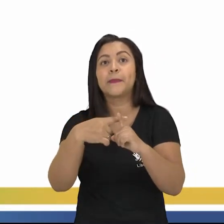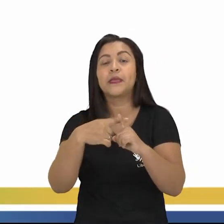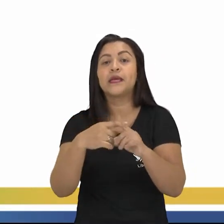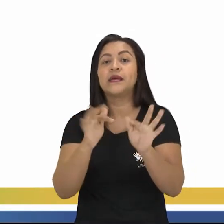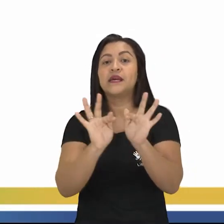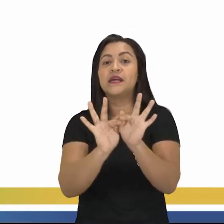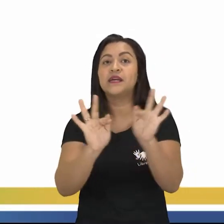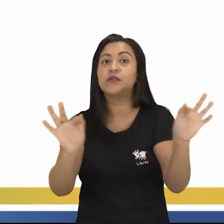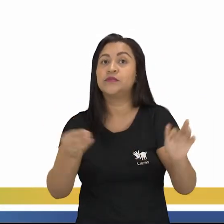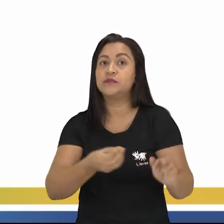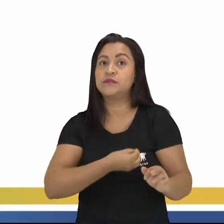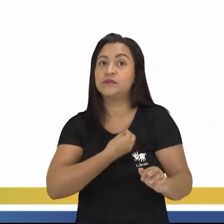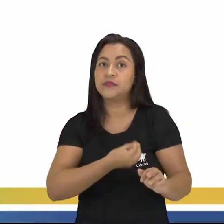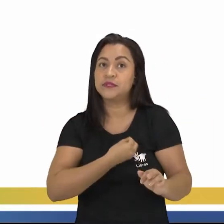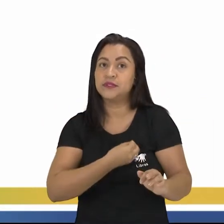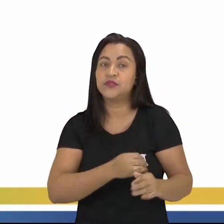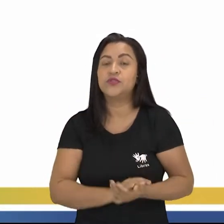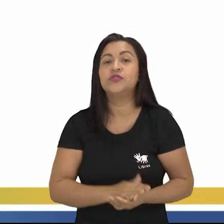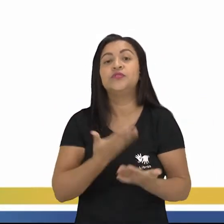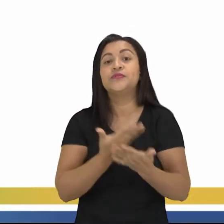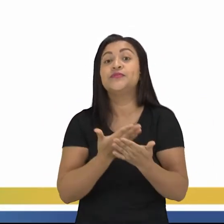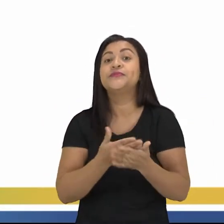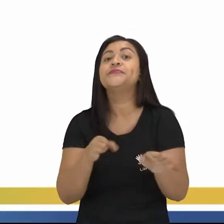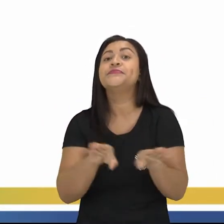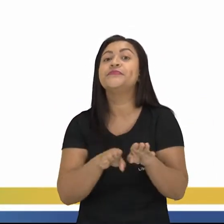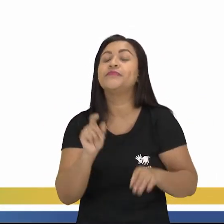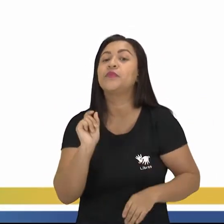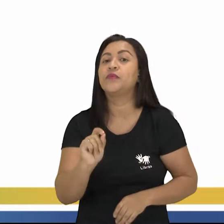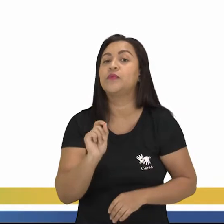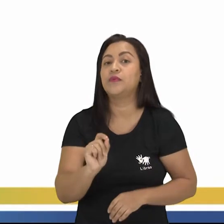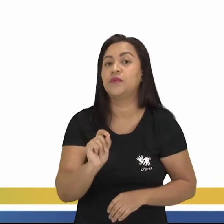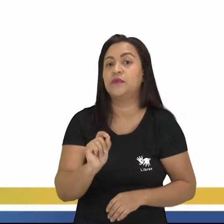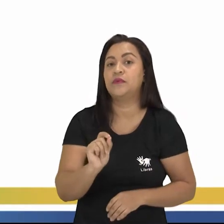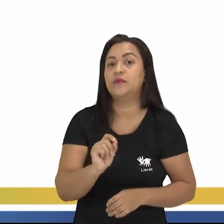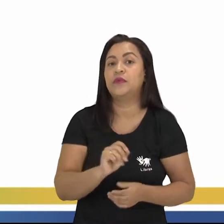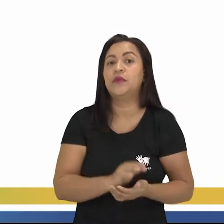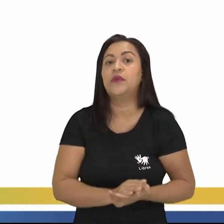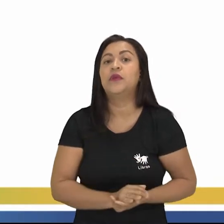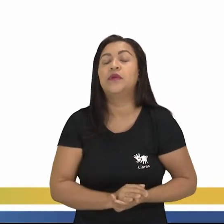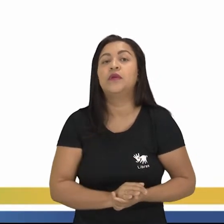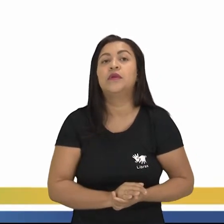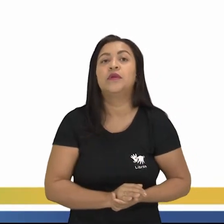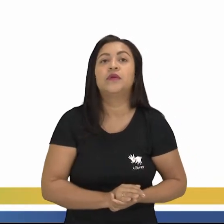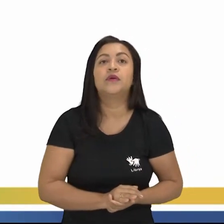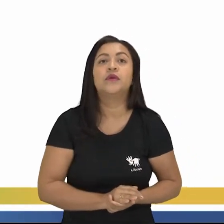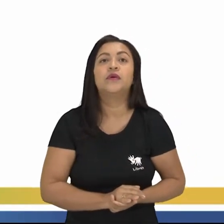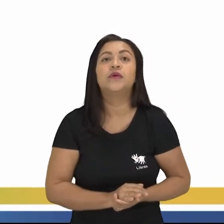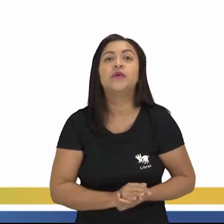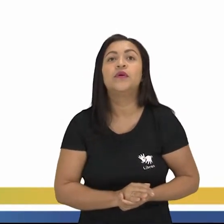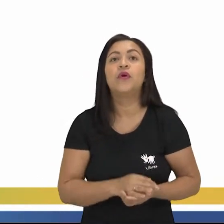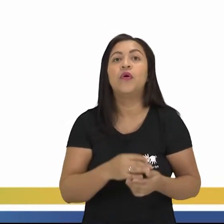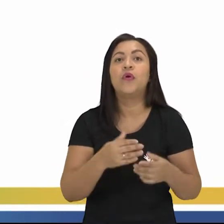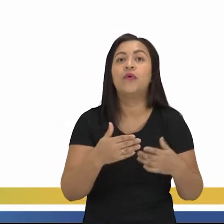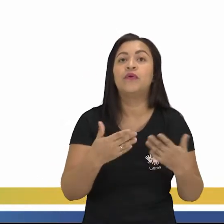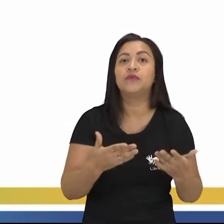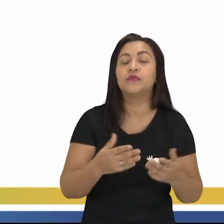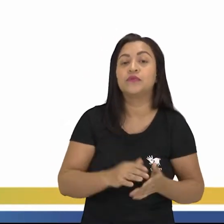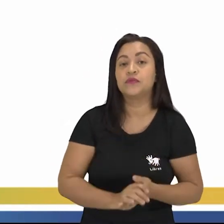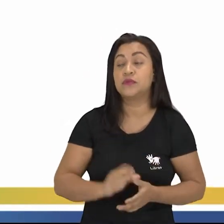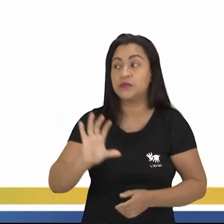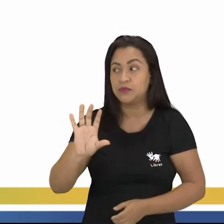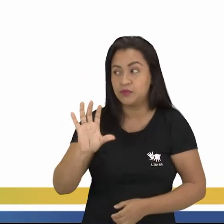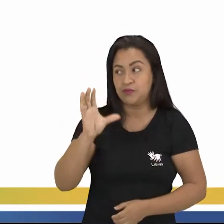que são aquelas situações que vão me dar uma condição e vão me trazer um resultado muito provável